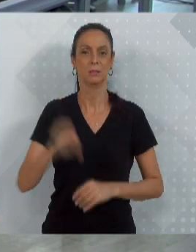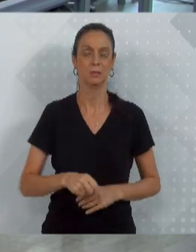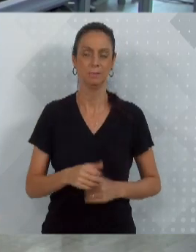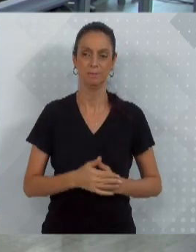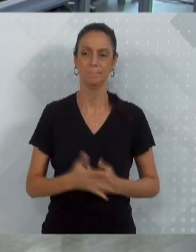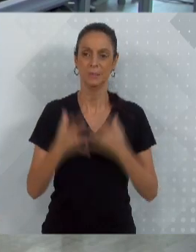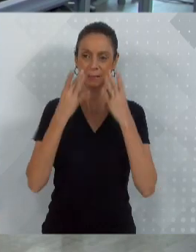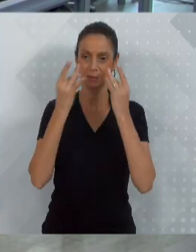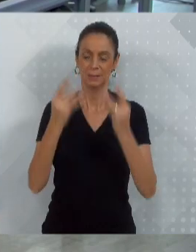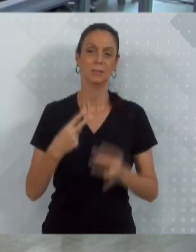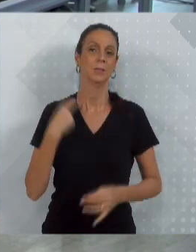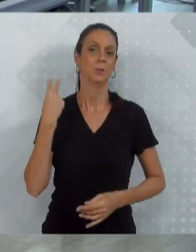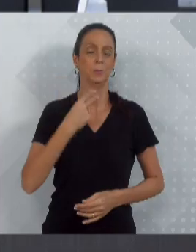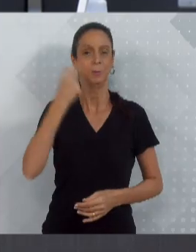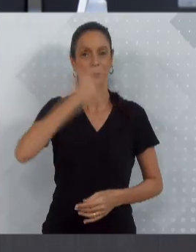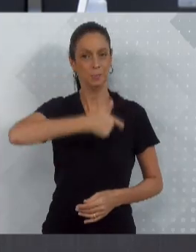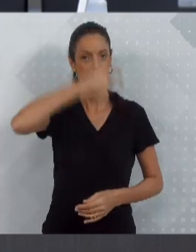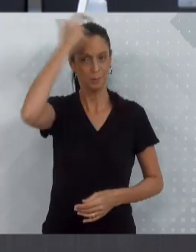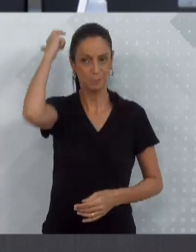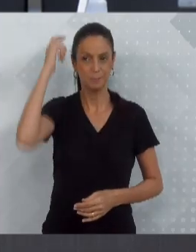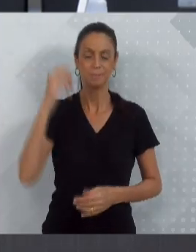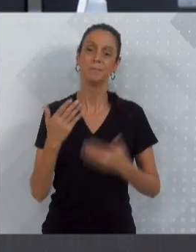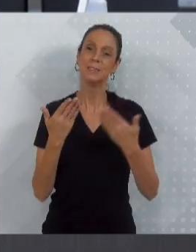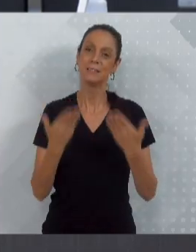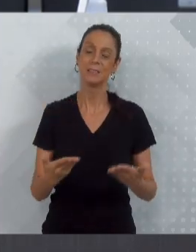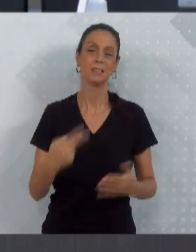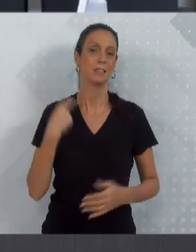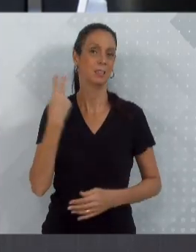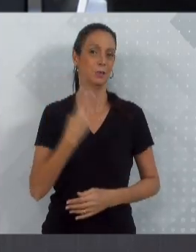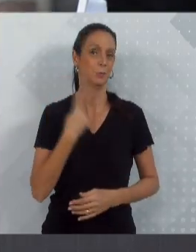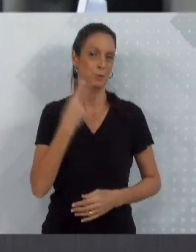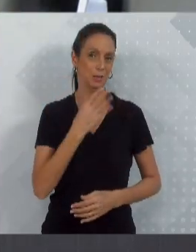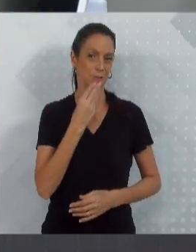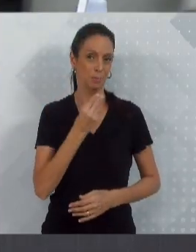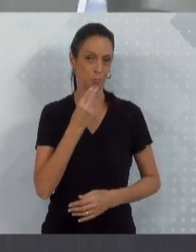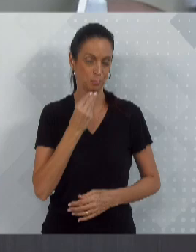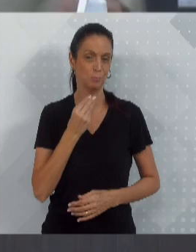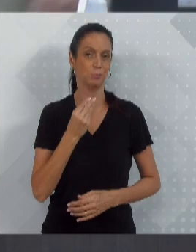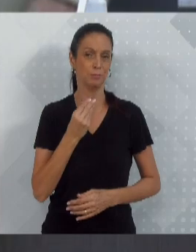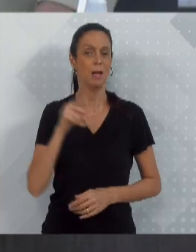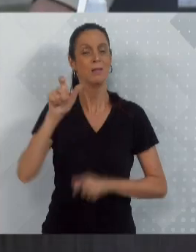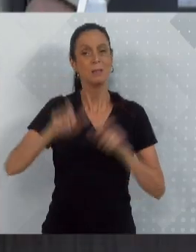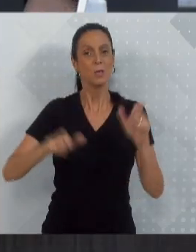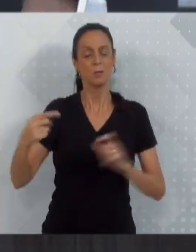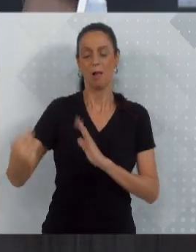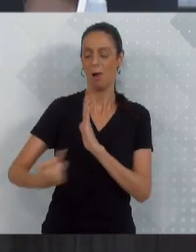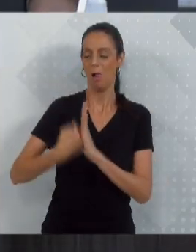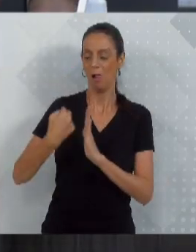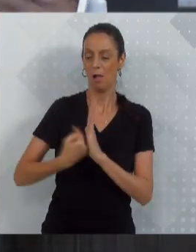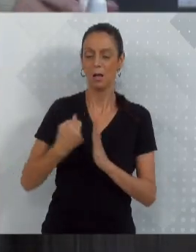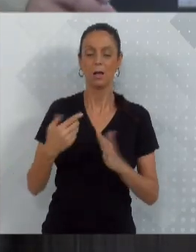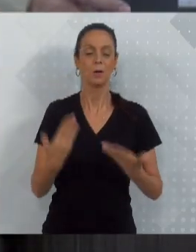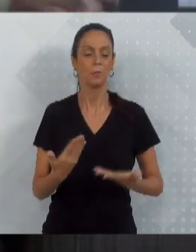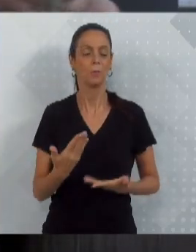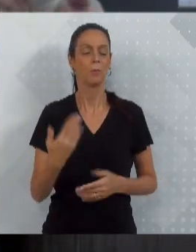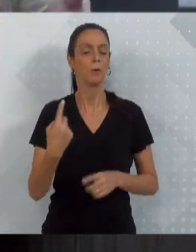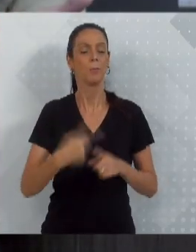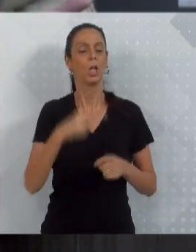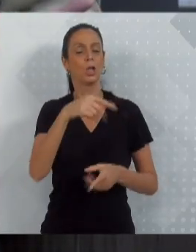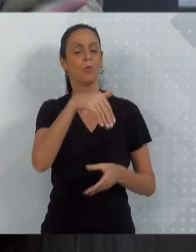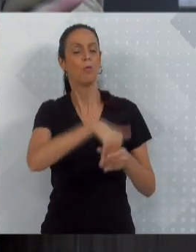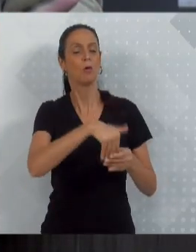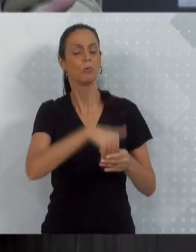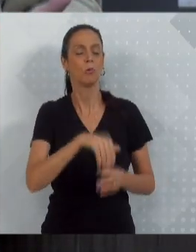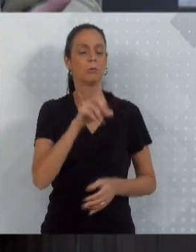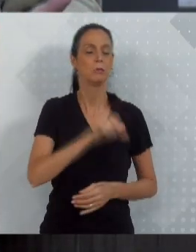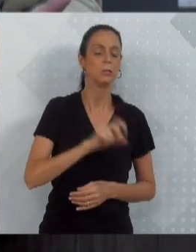sem a parte do vereador Adriano Pereira. Vereador Bruno, muitas vezes a gente é questionado, obviamente, pelos votos que aqui a gente faz na